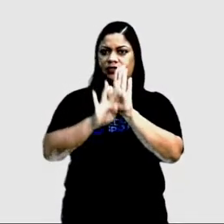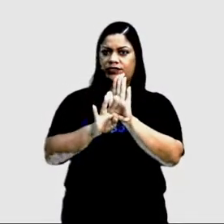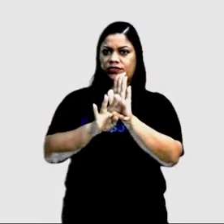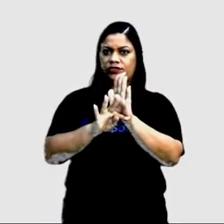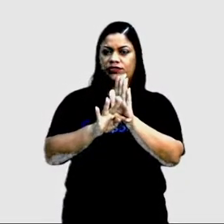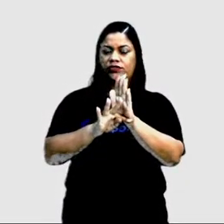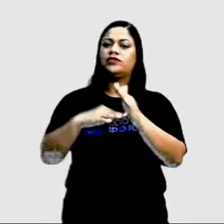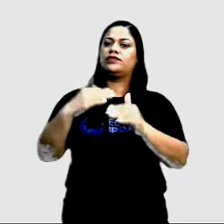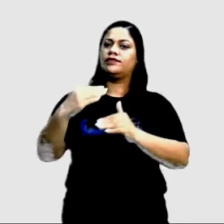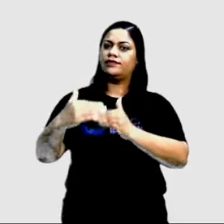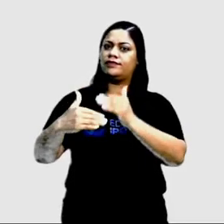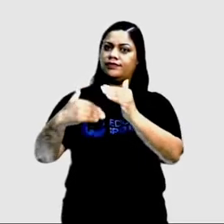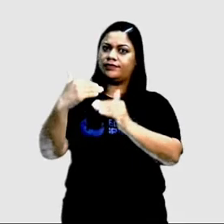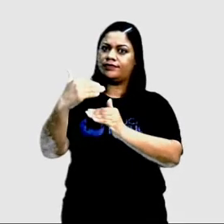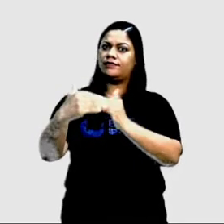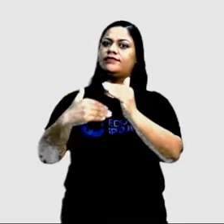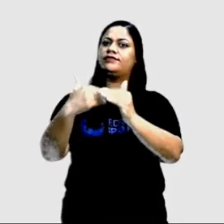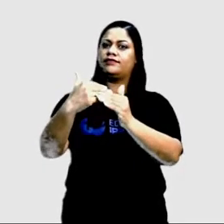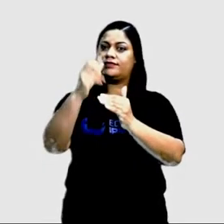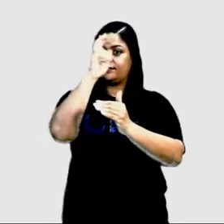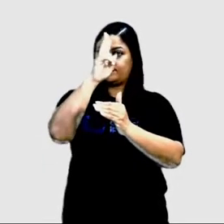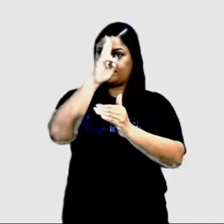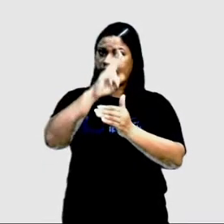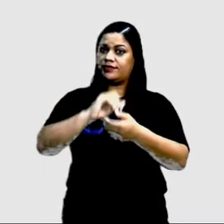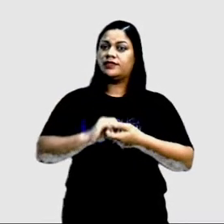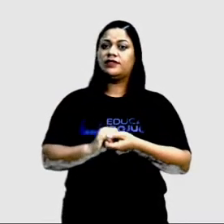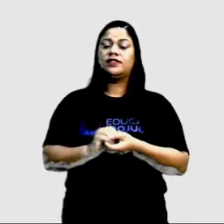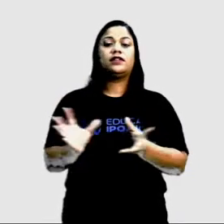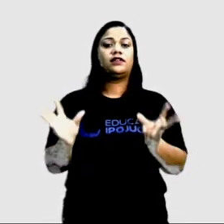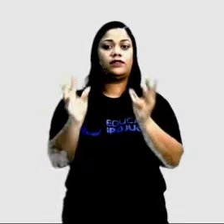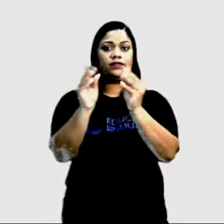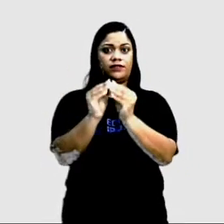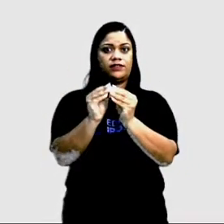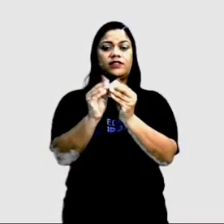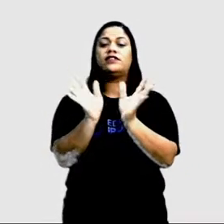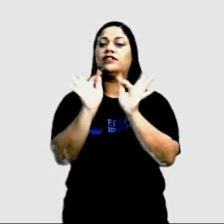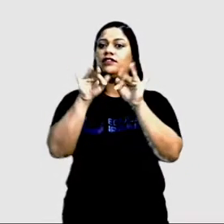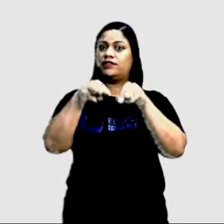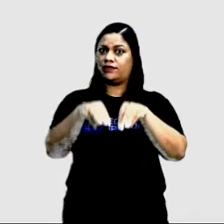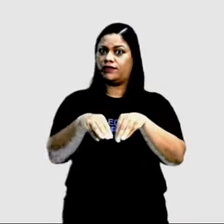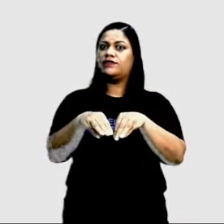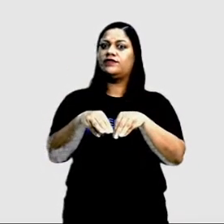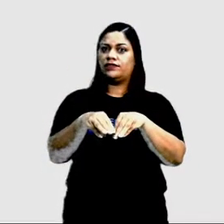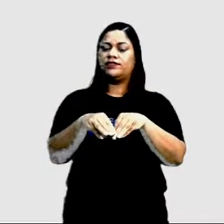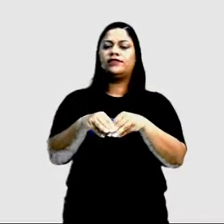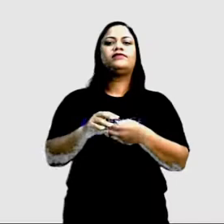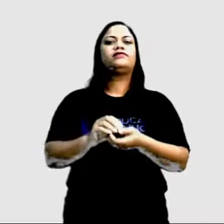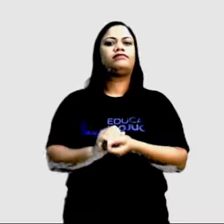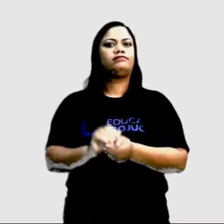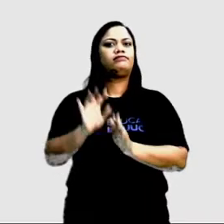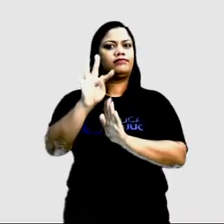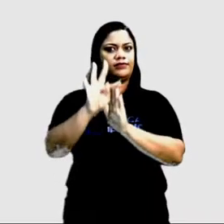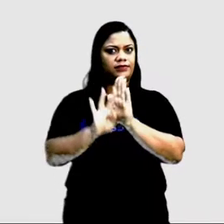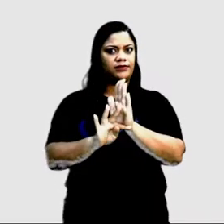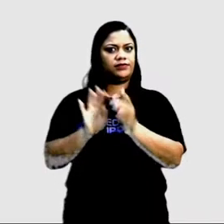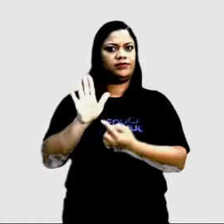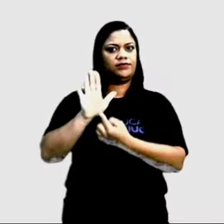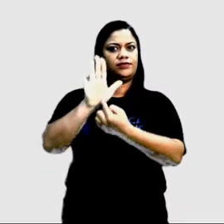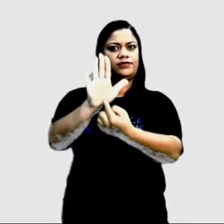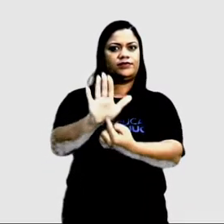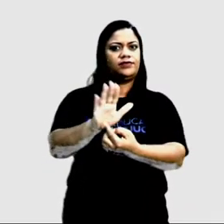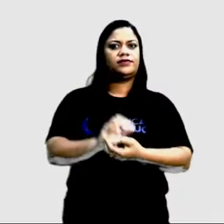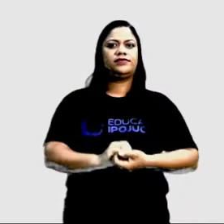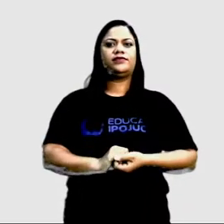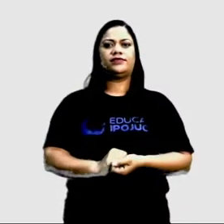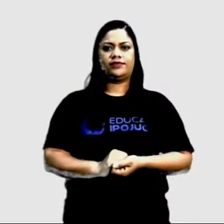o desenvolvimento, que é o desenrolar da história, e a conclusão, que é o fechamento daquele conteúdo que ele está expondo.